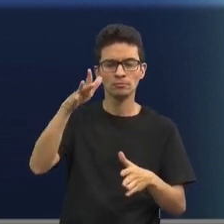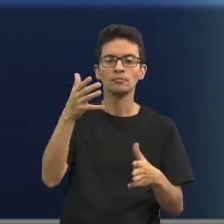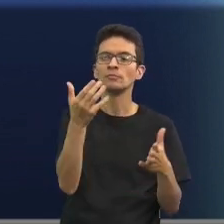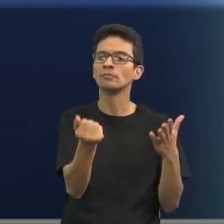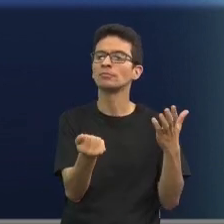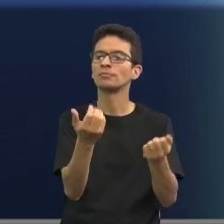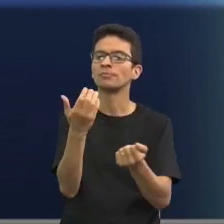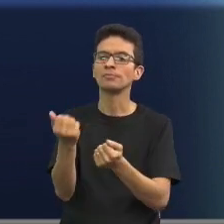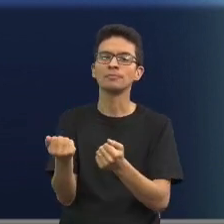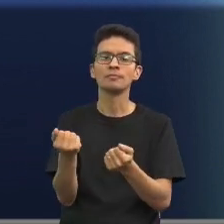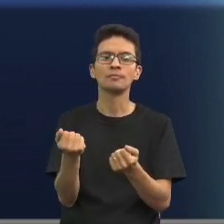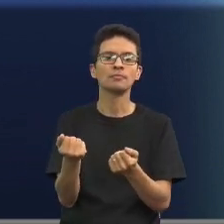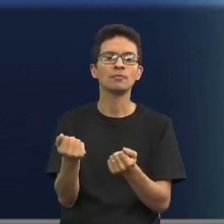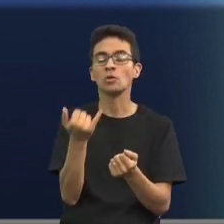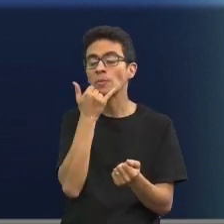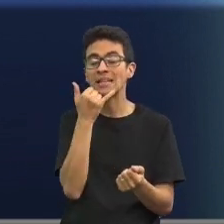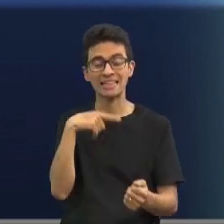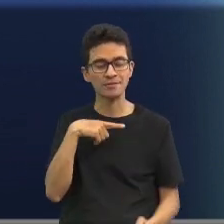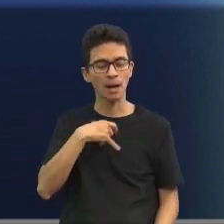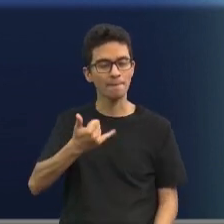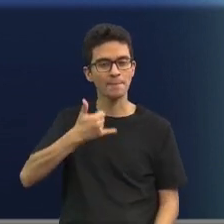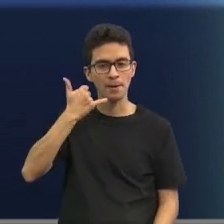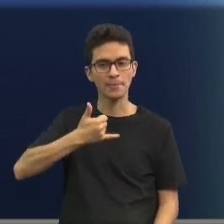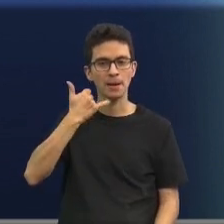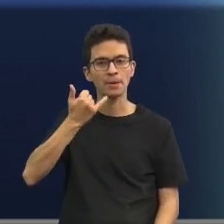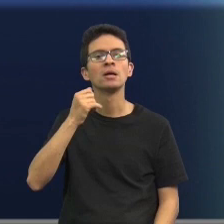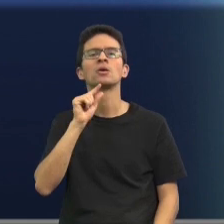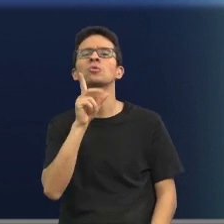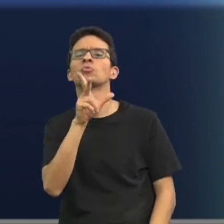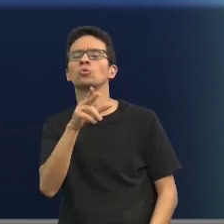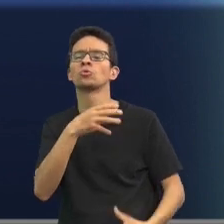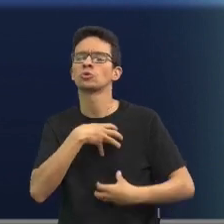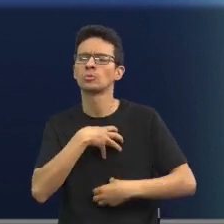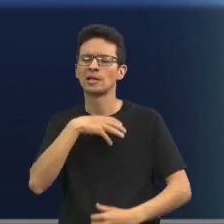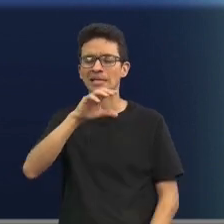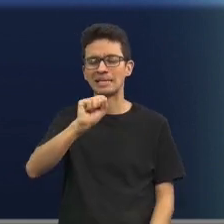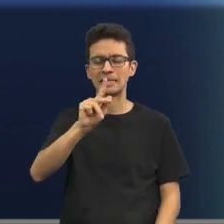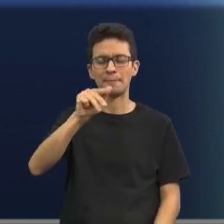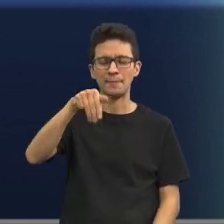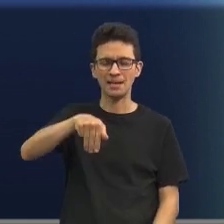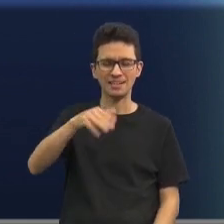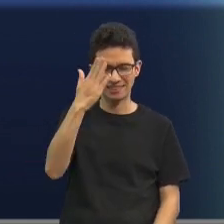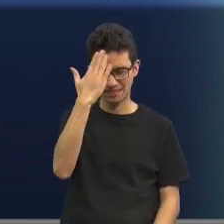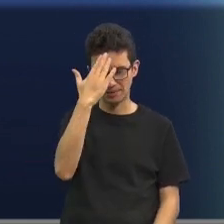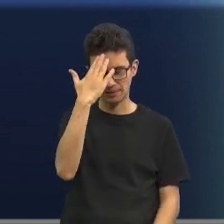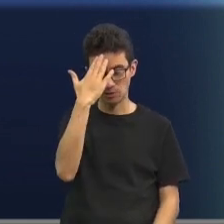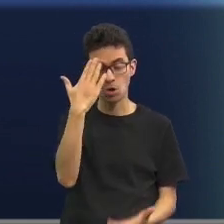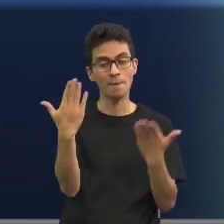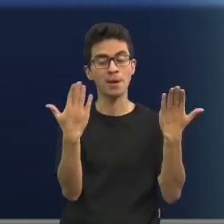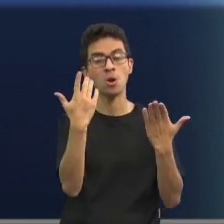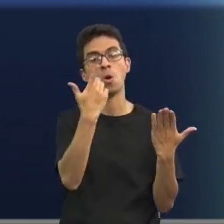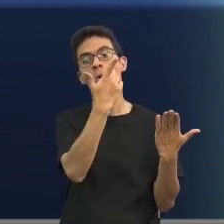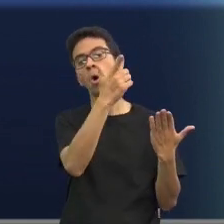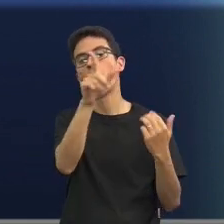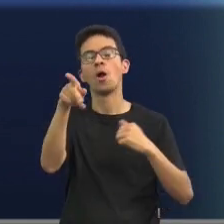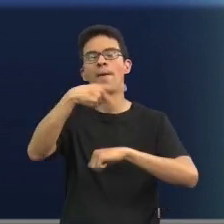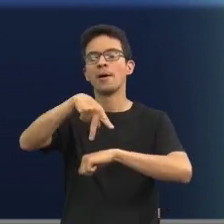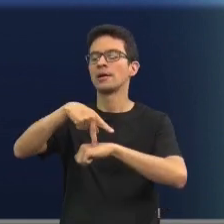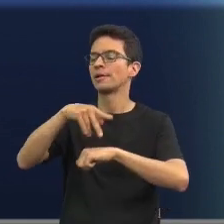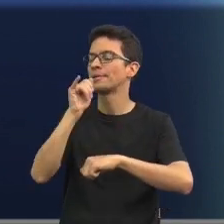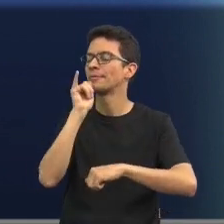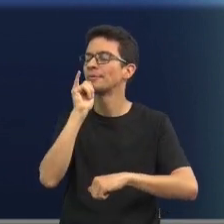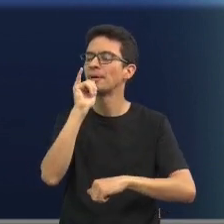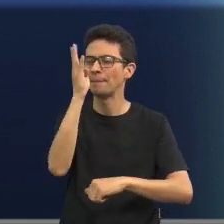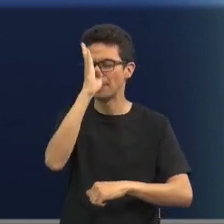chamadas telefônicas do tipo spam em comparação com outros países o brasil índia china